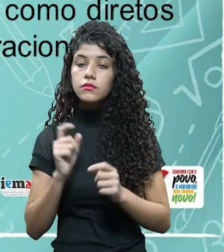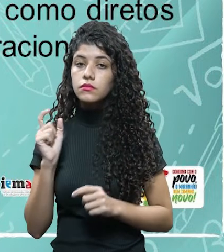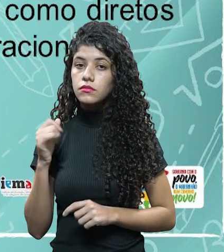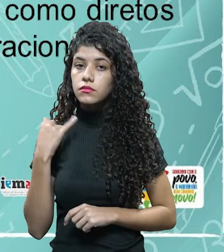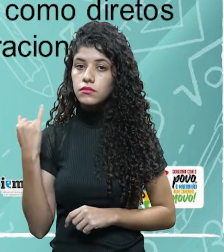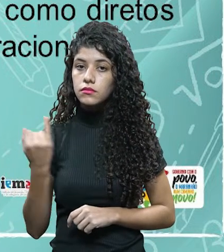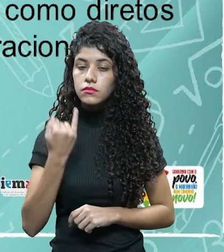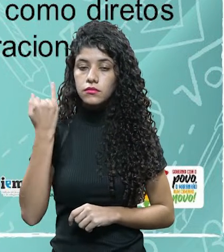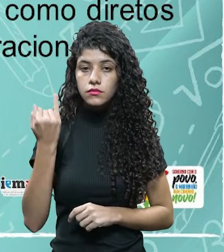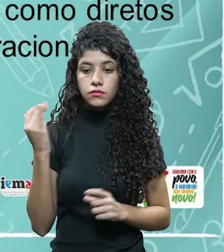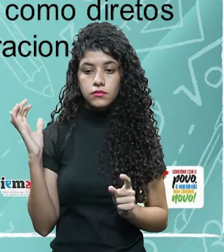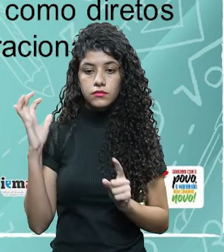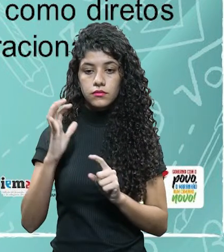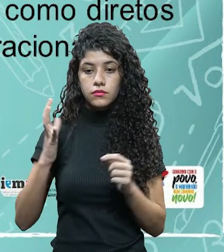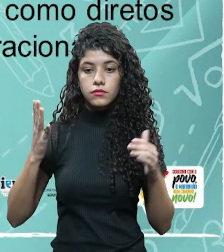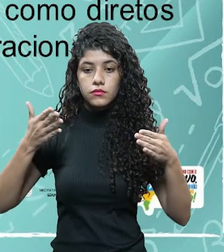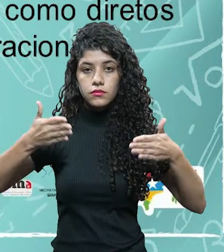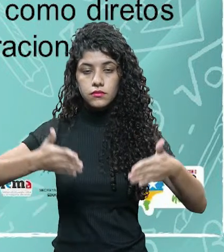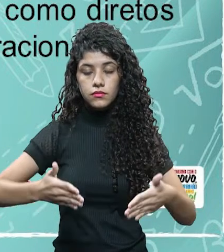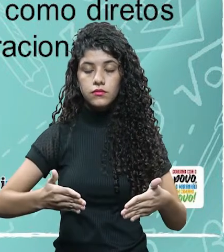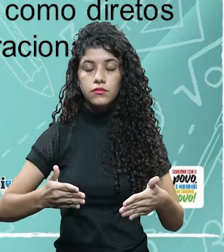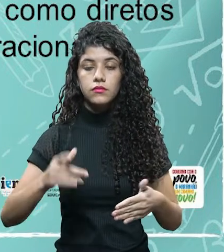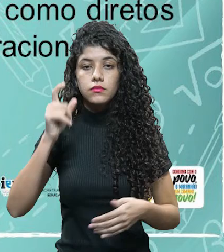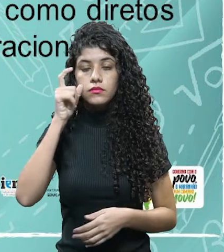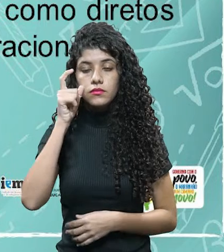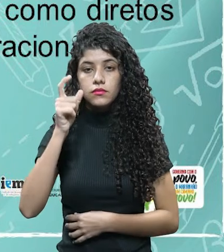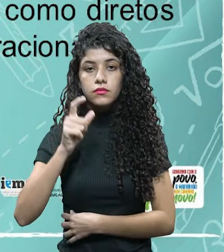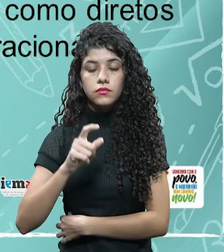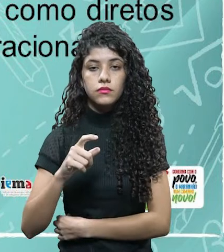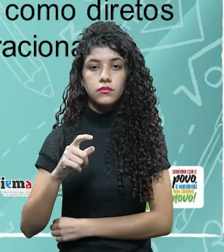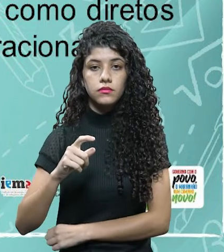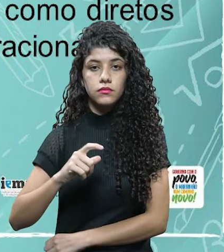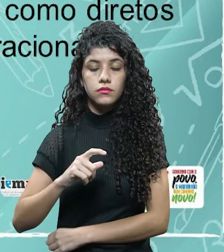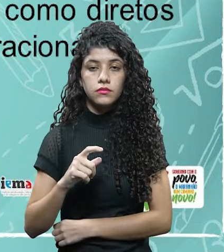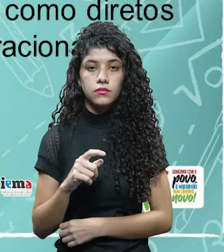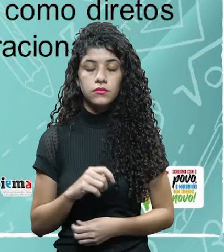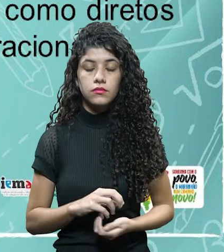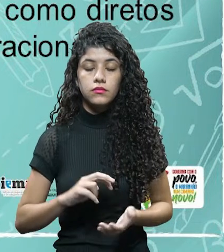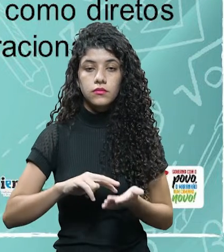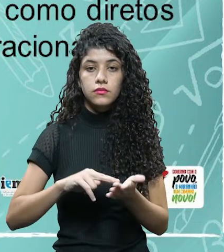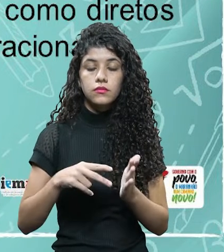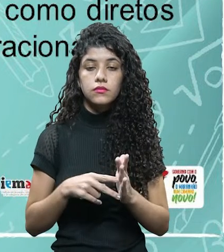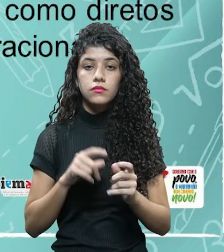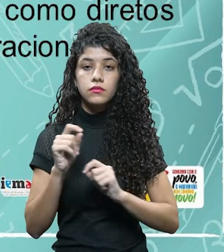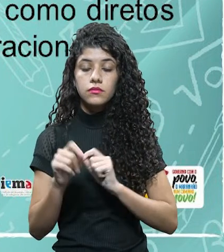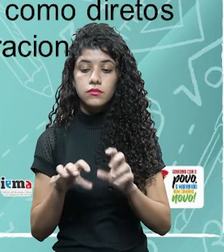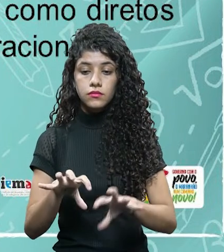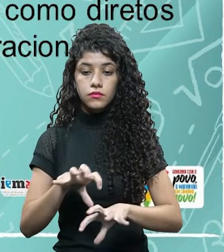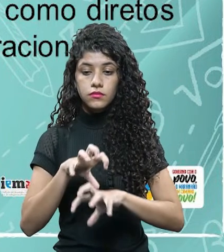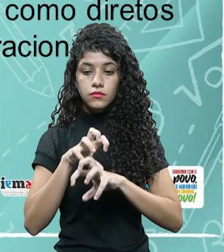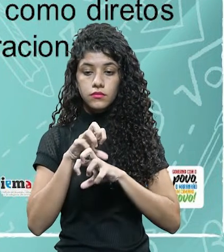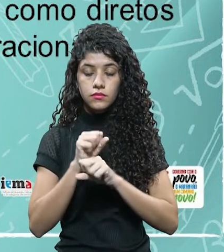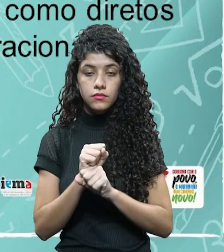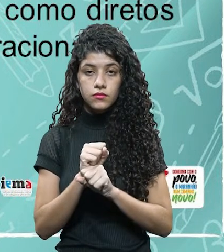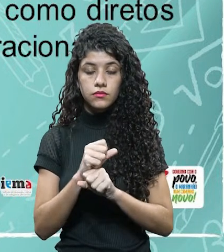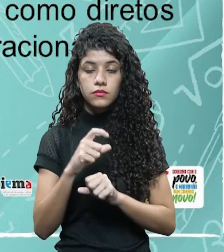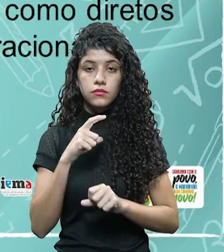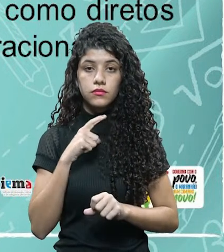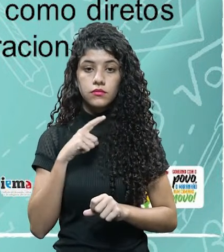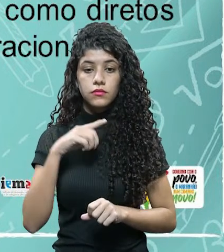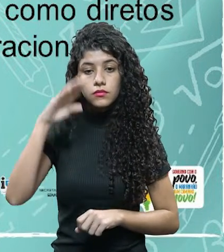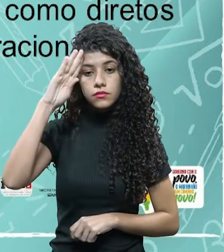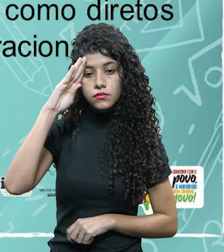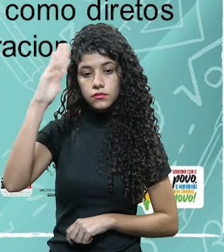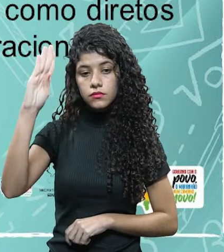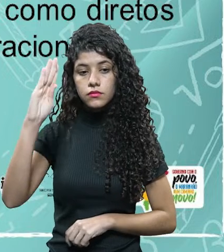temos aqui essa ênfase, nessa concentração dos custos fixos ao custo final. Isso quer dizer que o custo por absorção